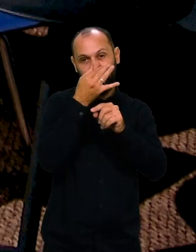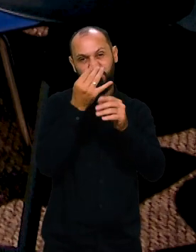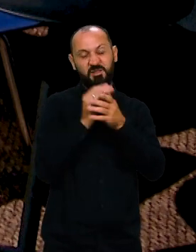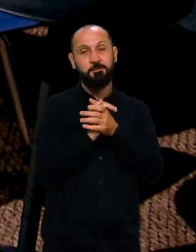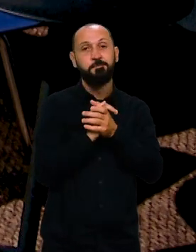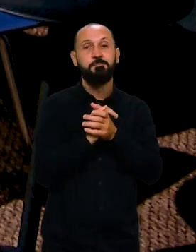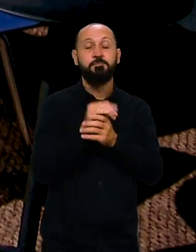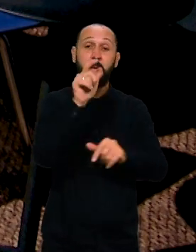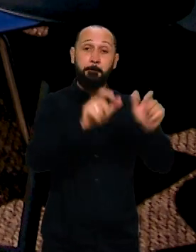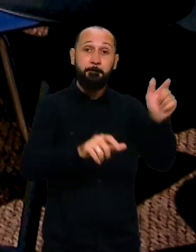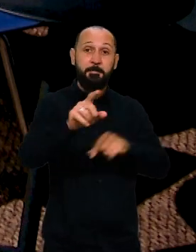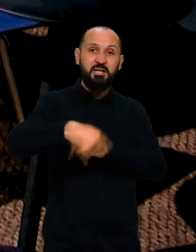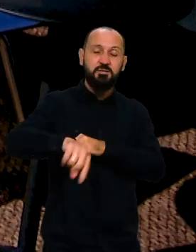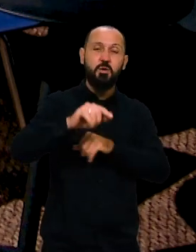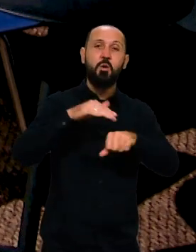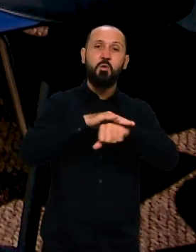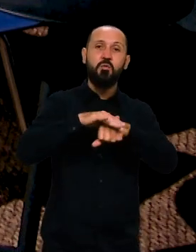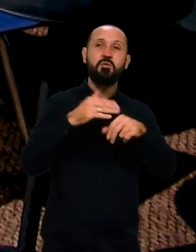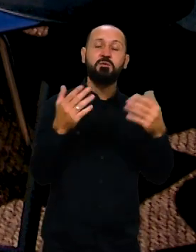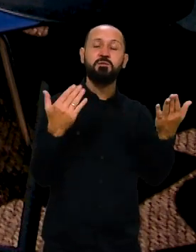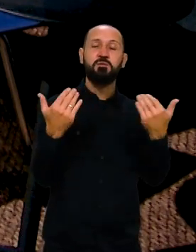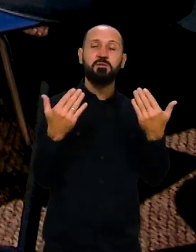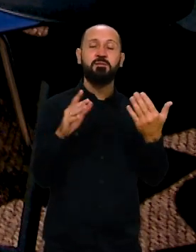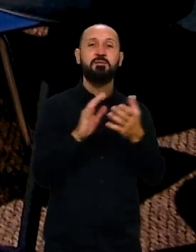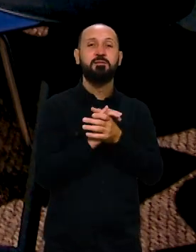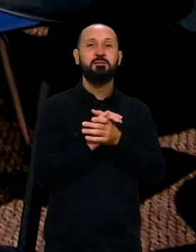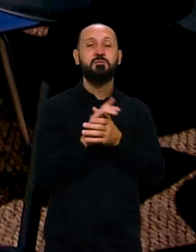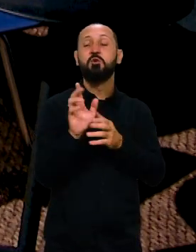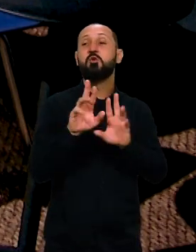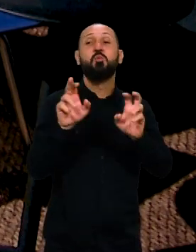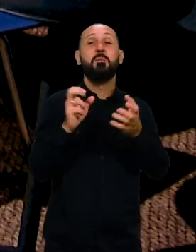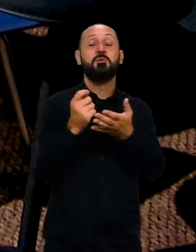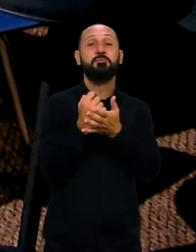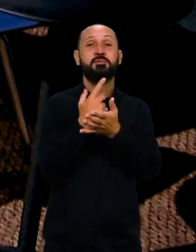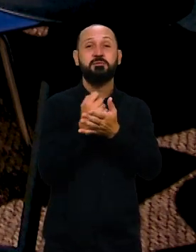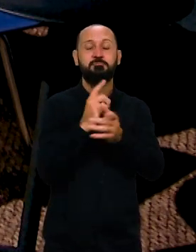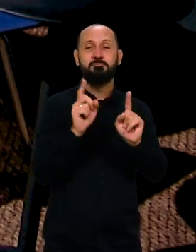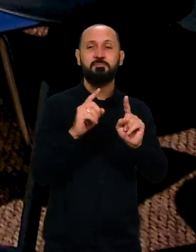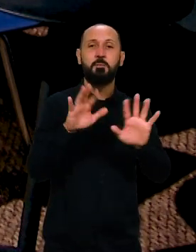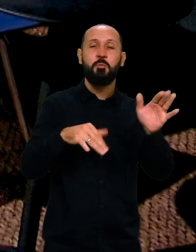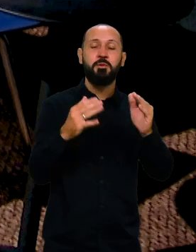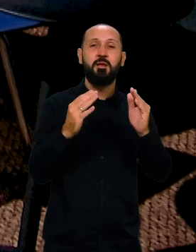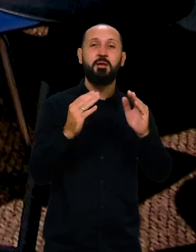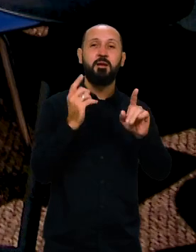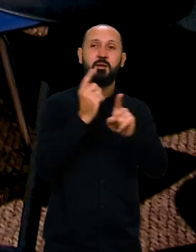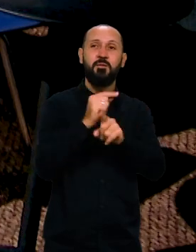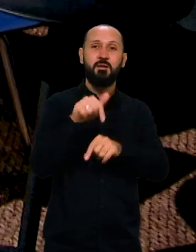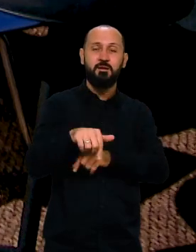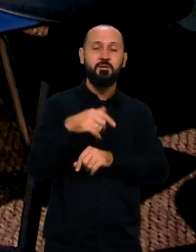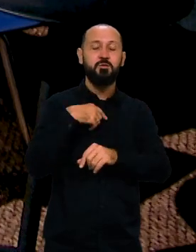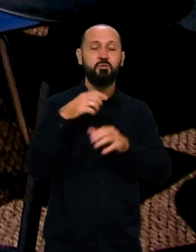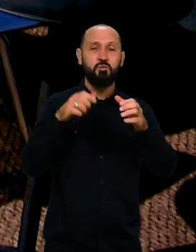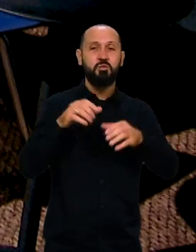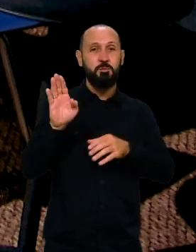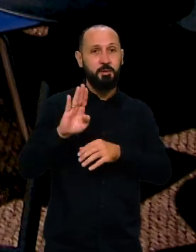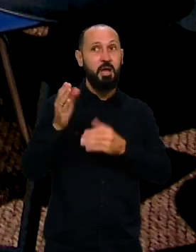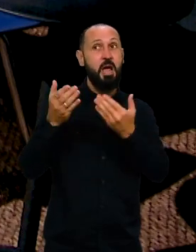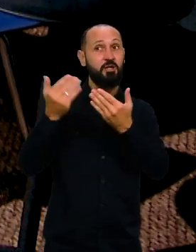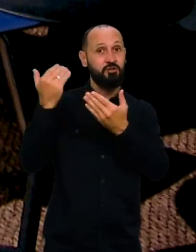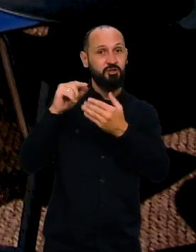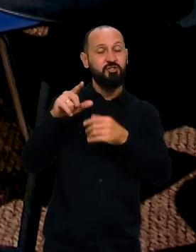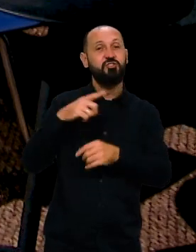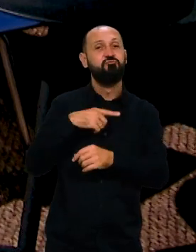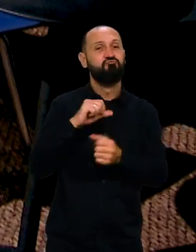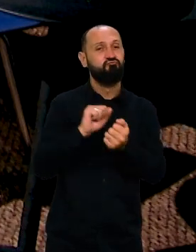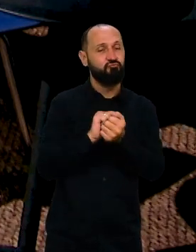só das pessoas, cada um conversando sobre seus assuntos, não só sobre medicamentos. Então percebe que tem muita farmácia em Campo Grande, principalmente nos bairros, né?